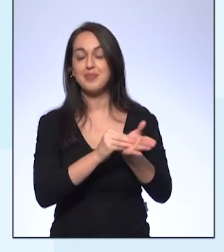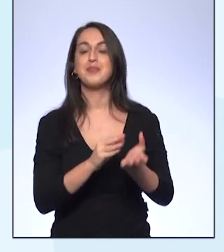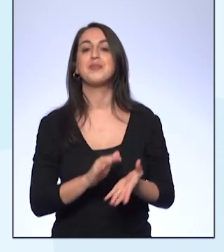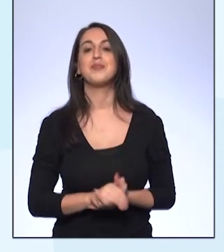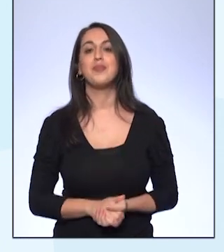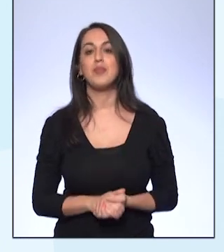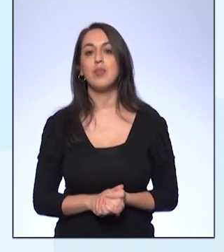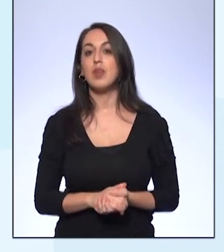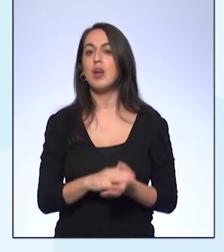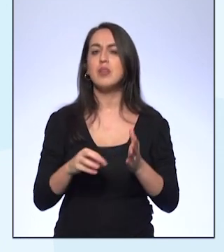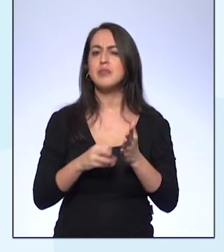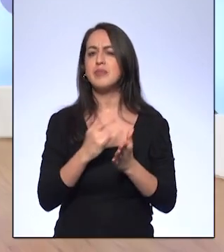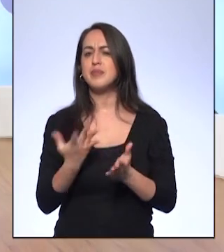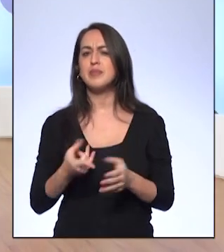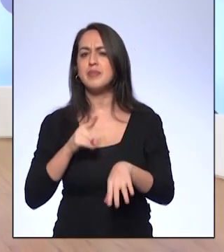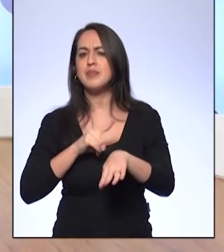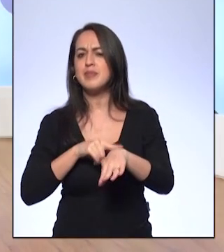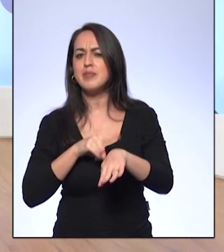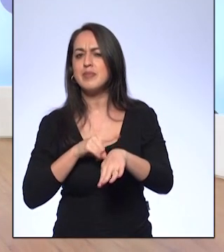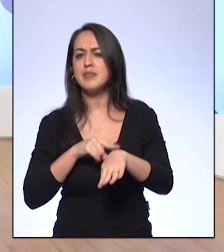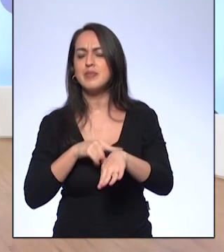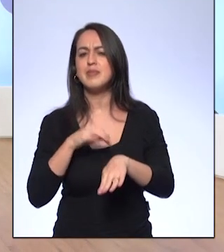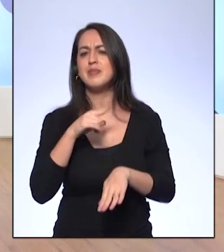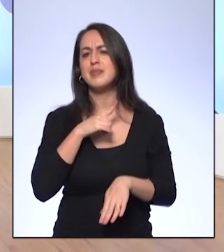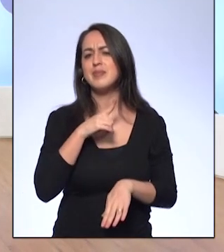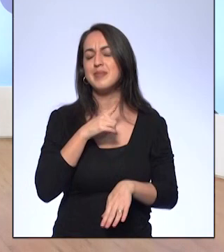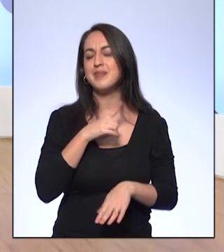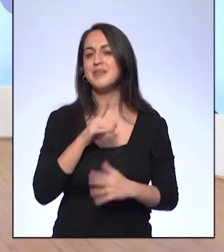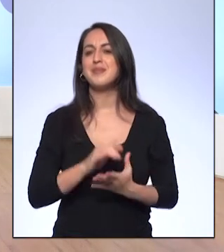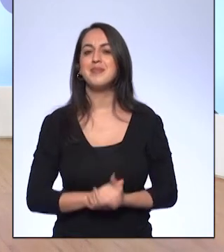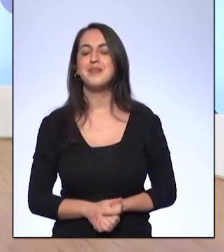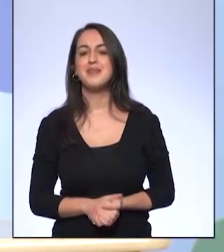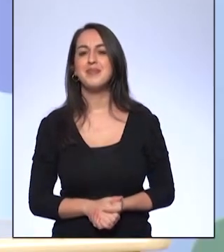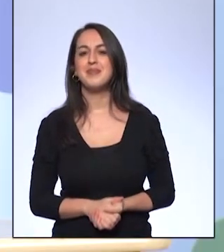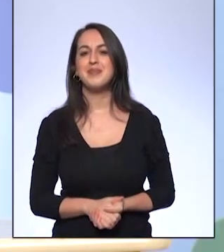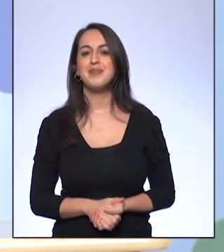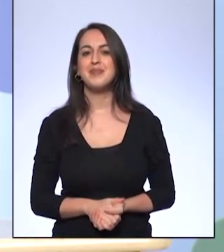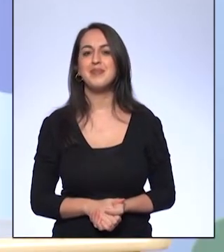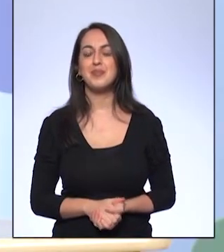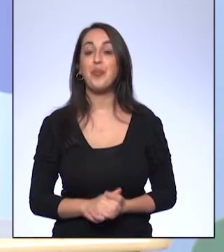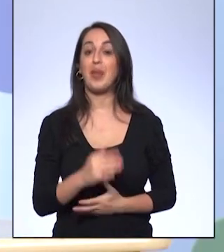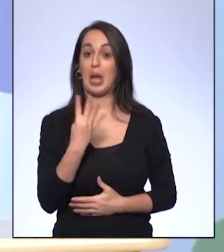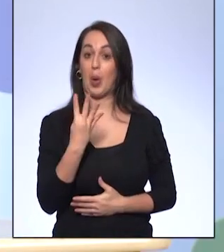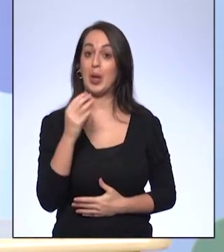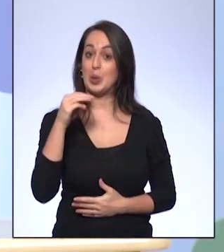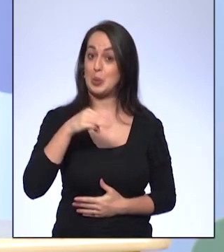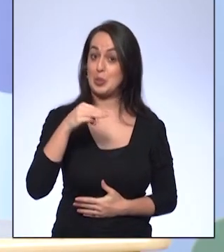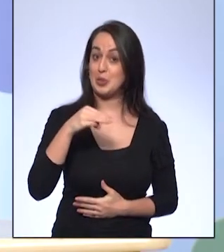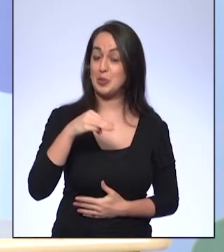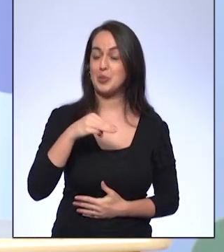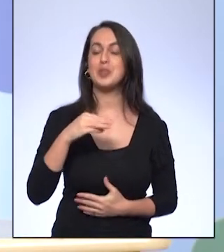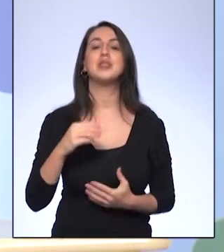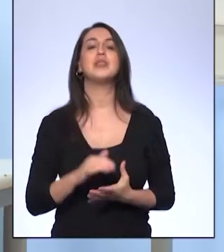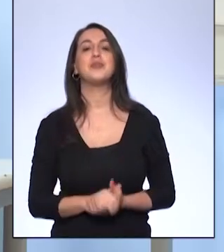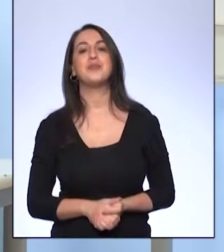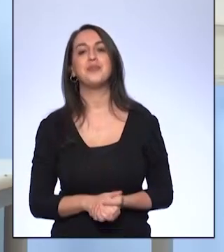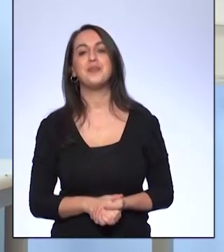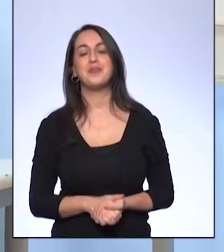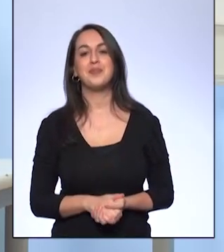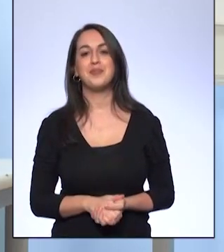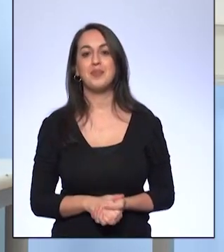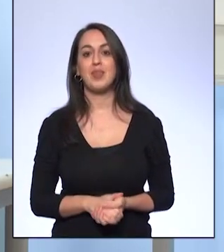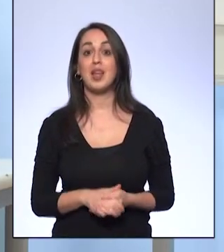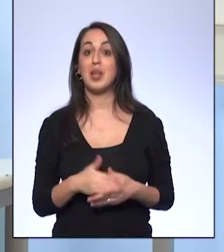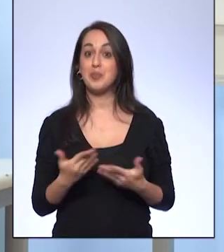Professora Roberta, quanto tempo os nossos alunos terão para fazer essa atividade? Eles terão 4 minutos, professora Inês. Muito bem, pessoal